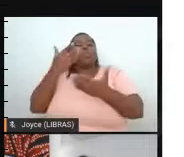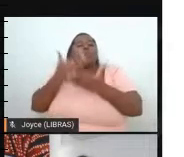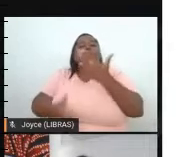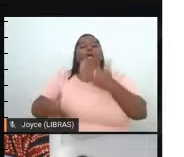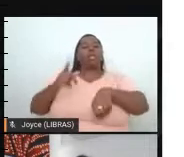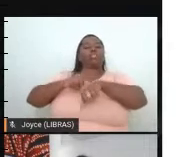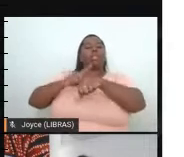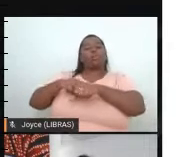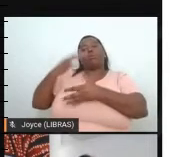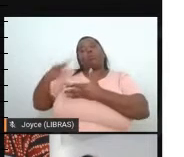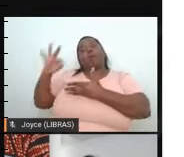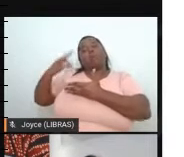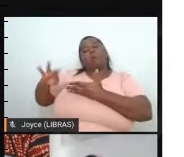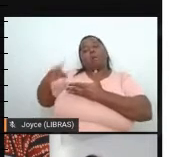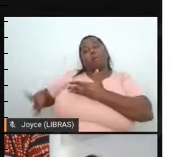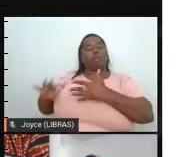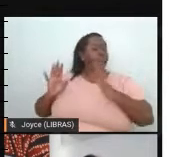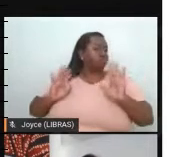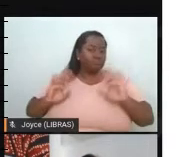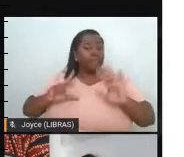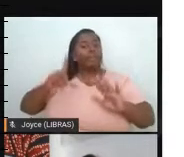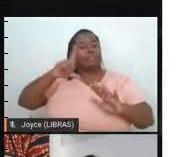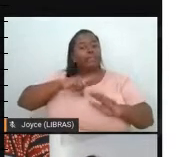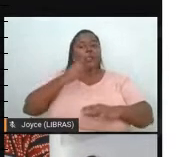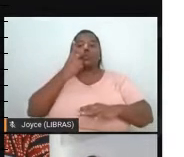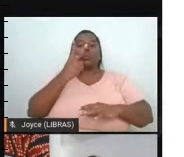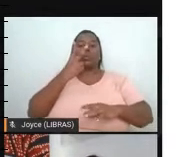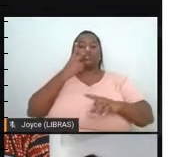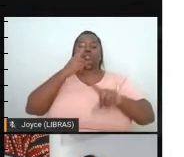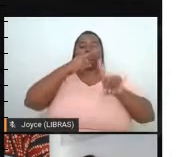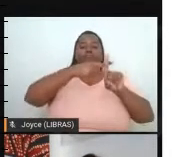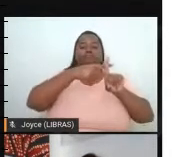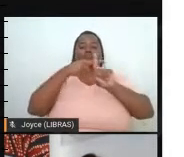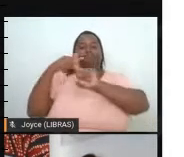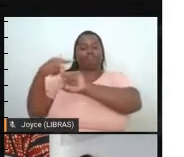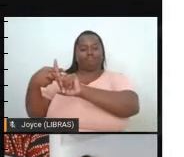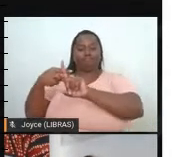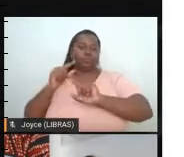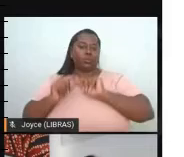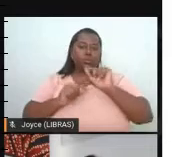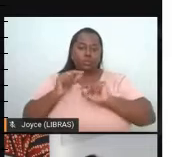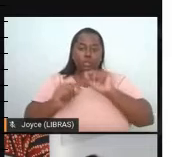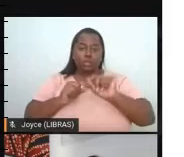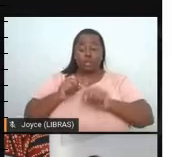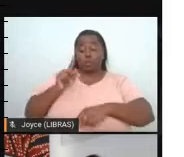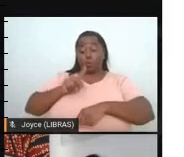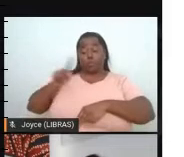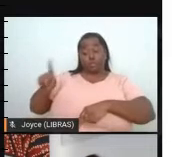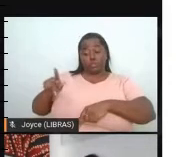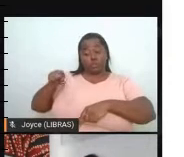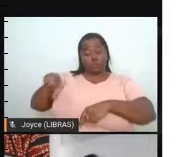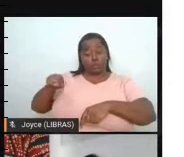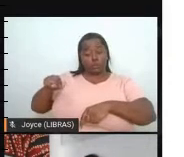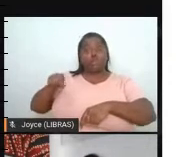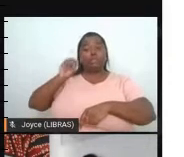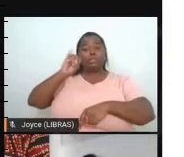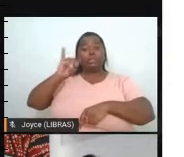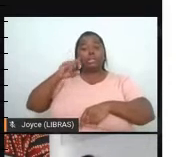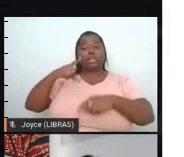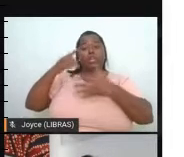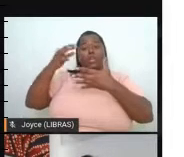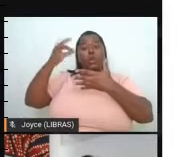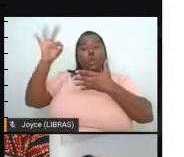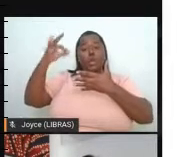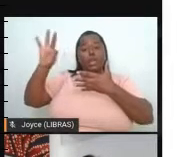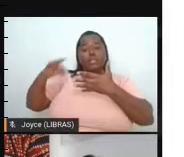duplo benefício, tanto para o docente, que se tiver a correção automática, vai facilitar o seu trabalho, como